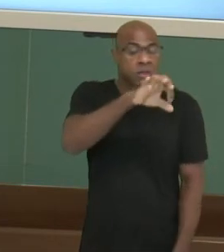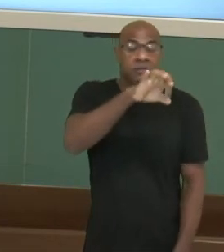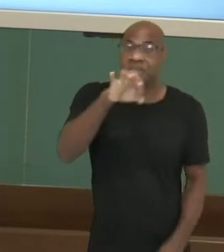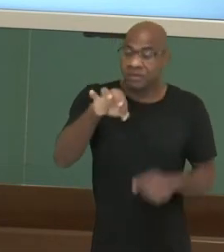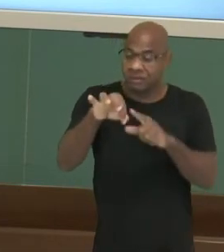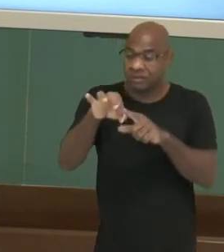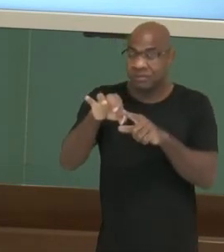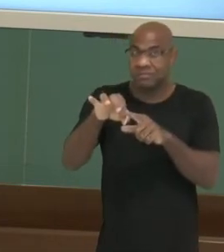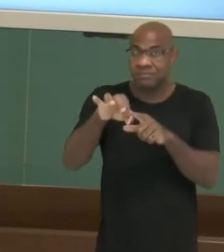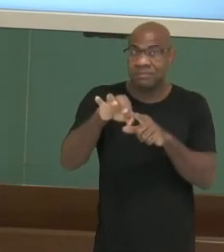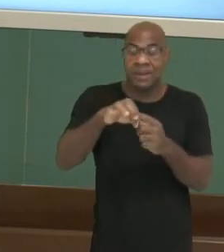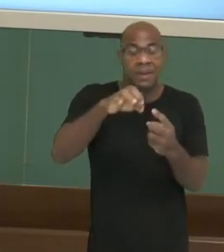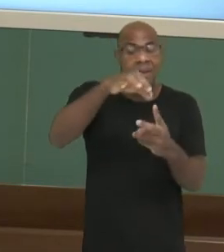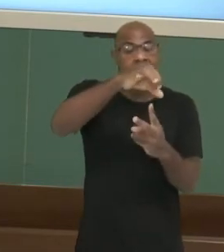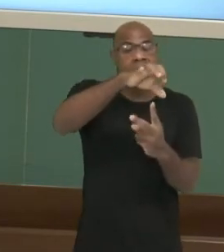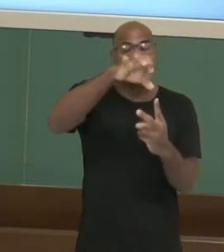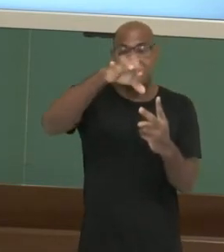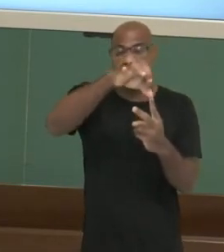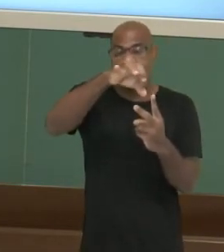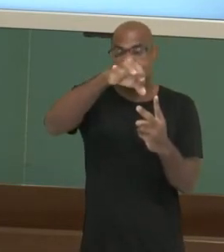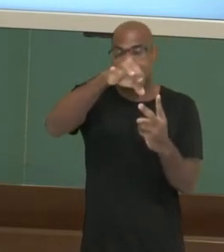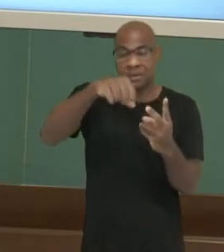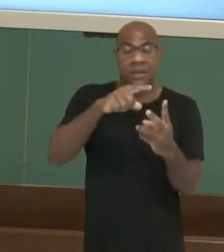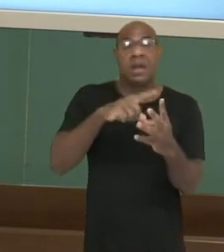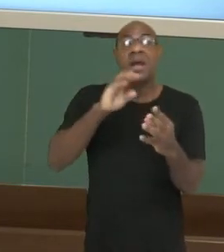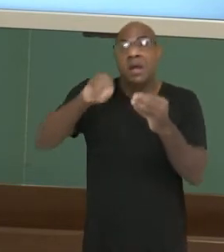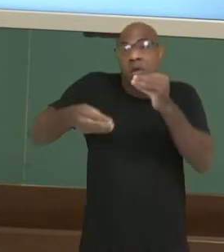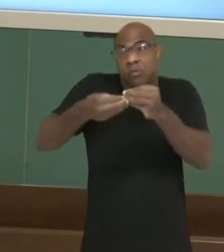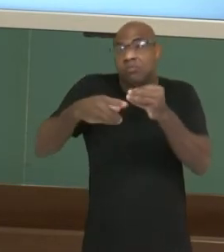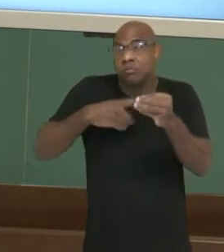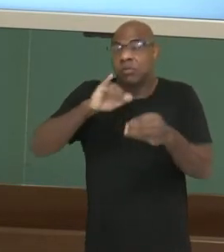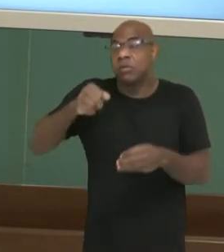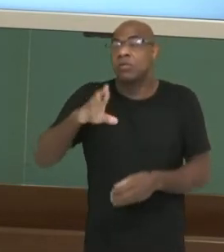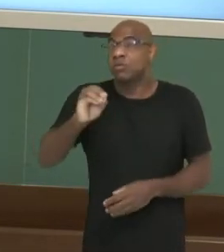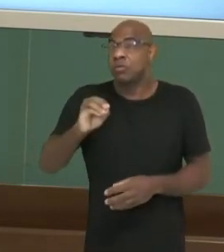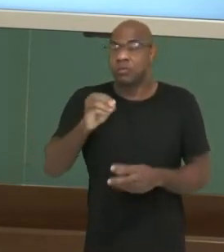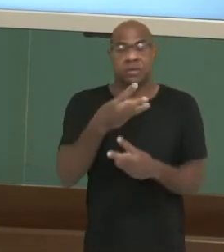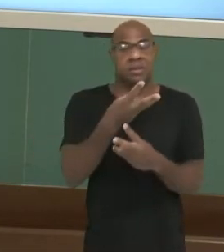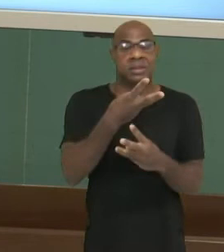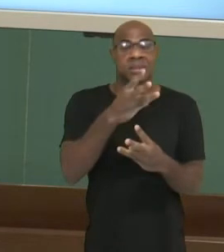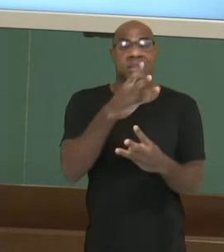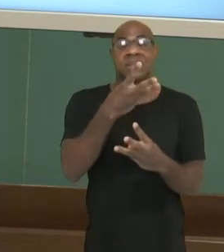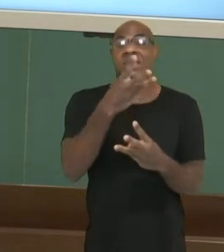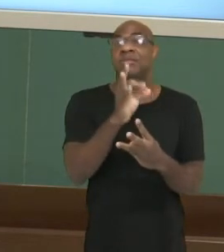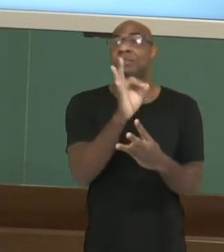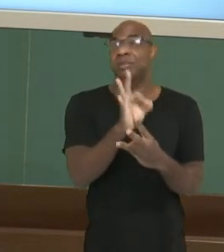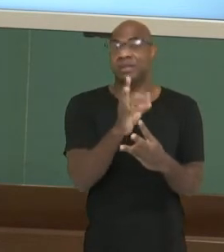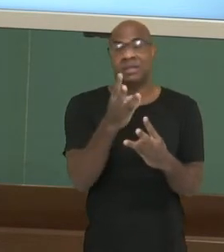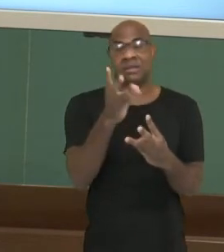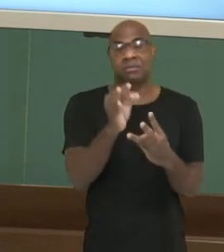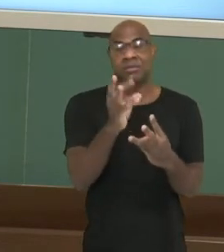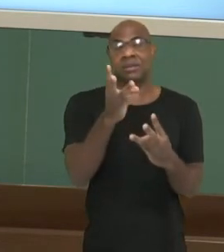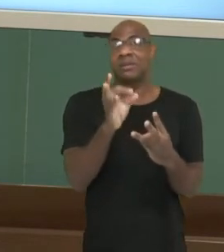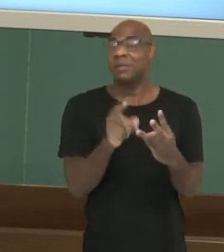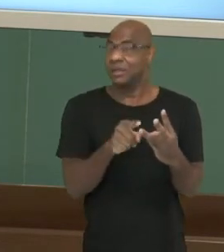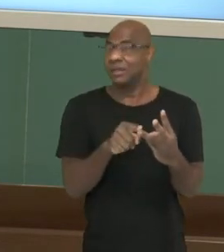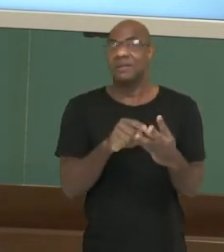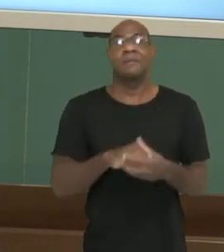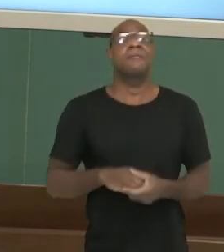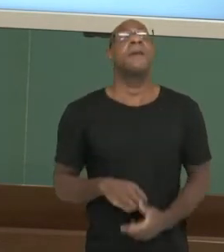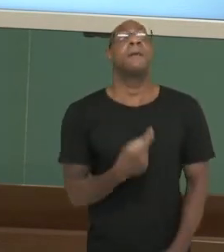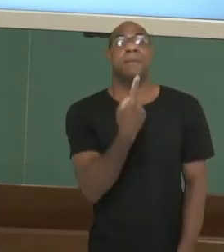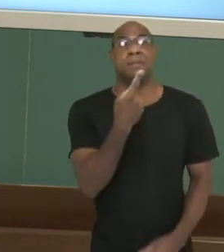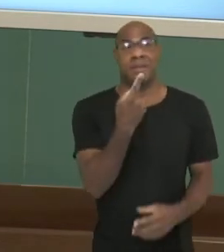que era o valor de cada parcela, já com o juro. Vamos descobrir esse juro aí, né? Então, olha lá. Primeiro